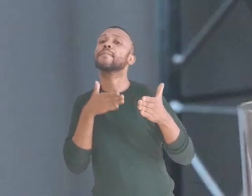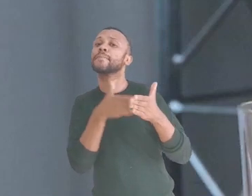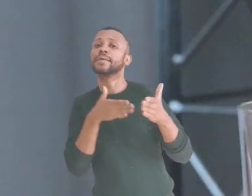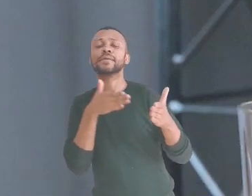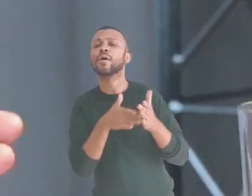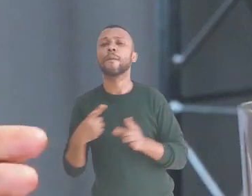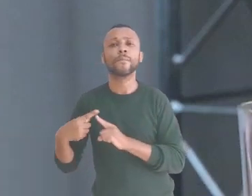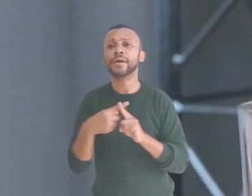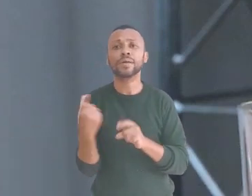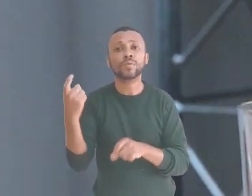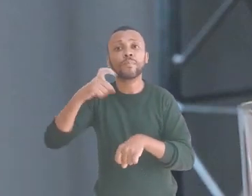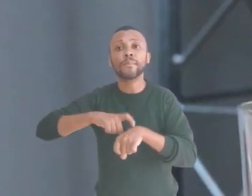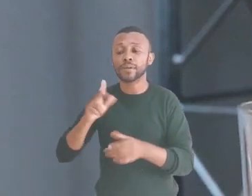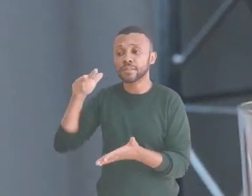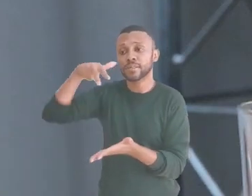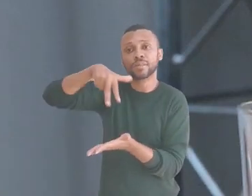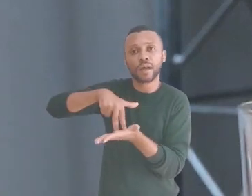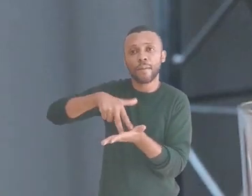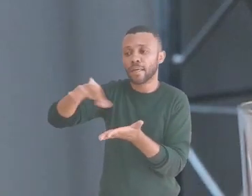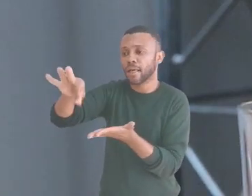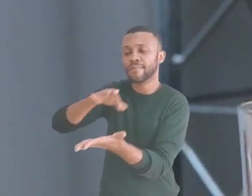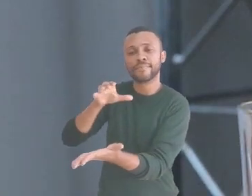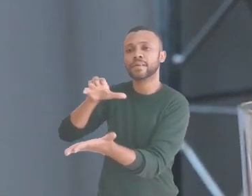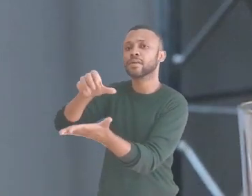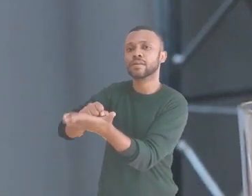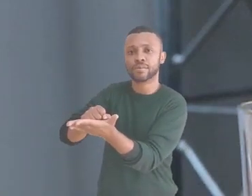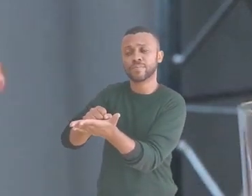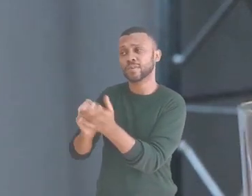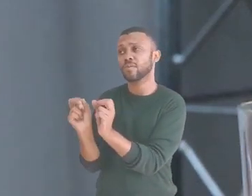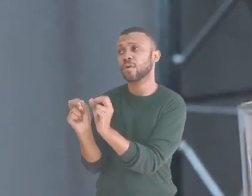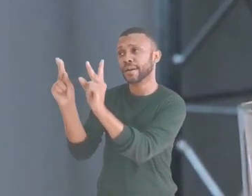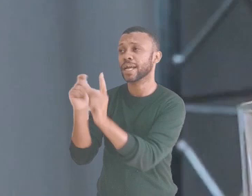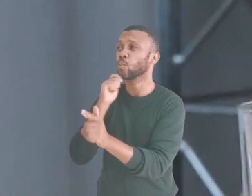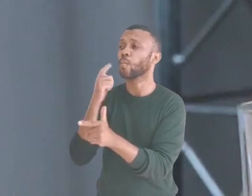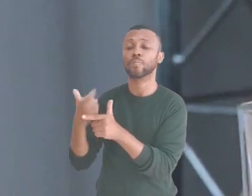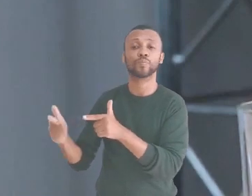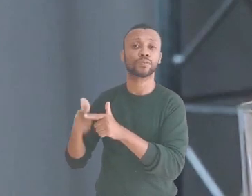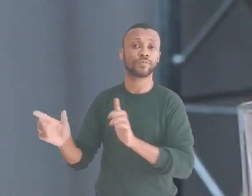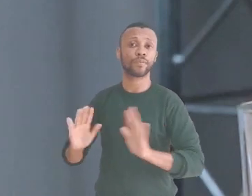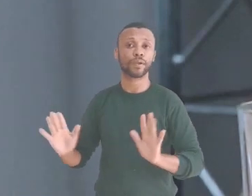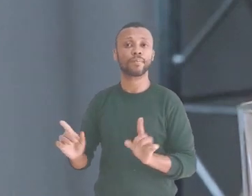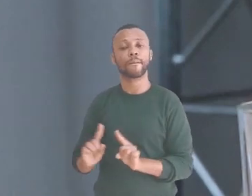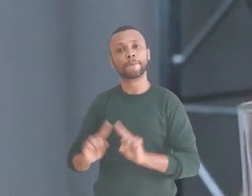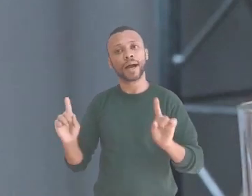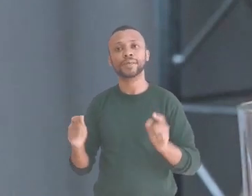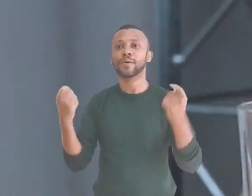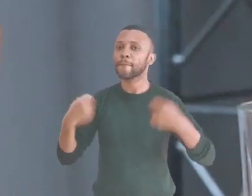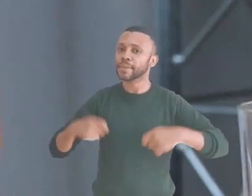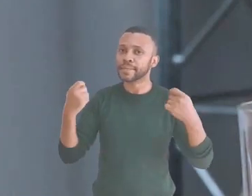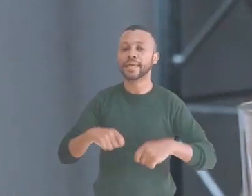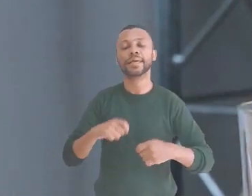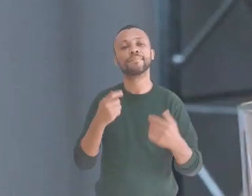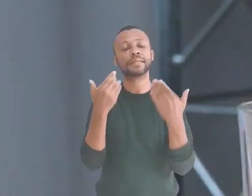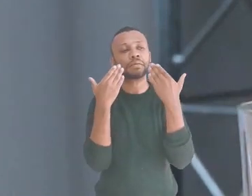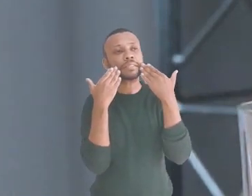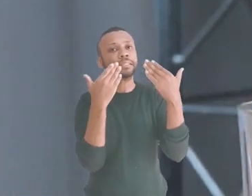quê? Ao chegar no local para fazer a inscrição, foi tudo bem. Mas aí então eu tive que me